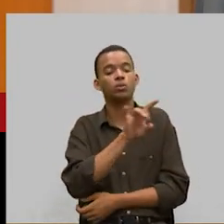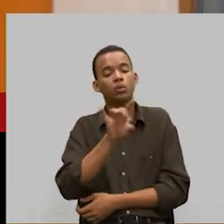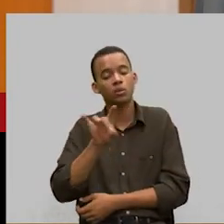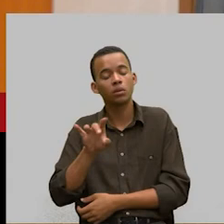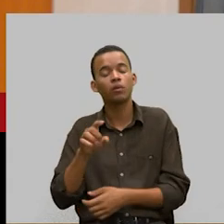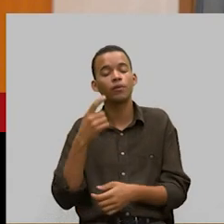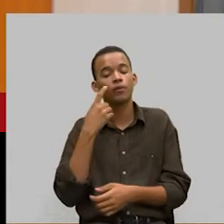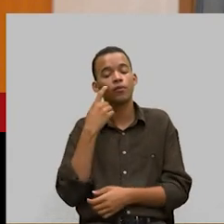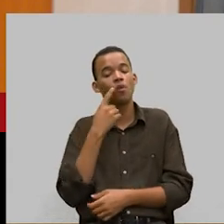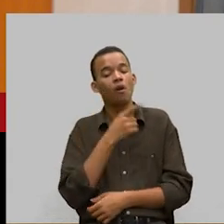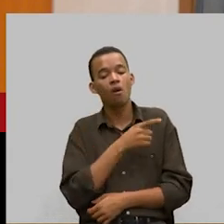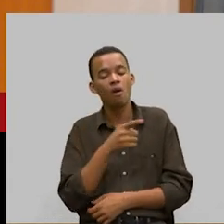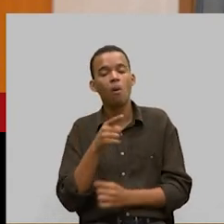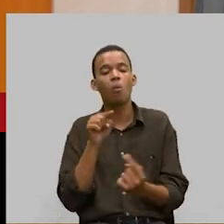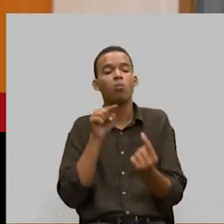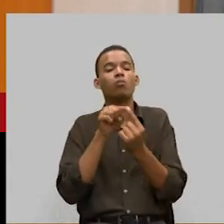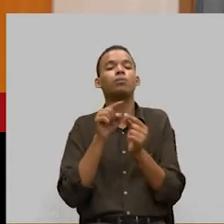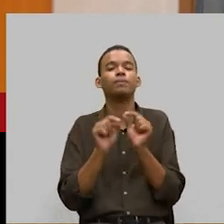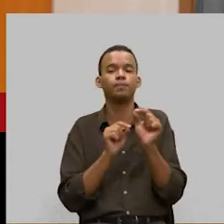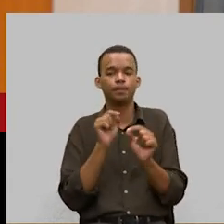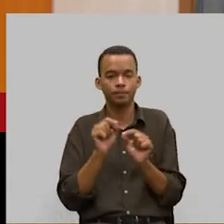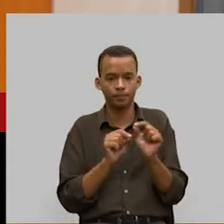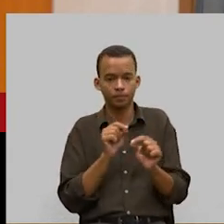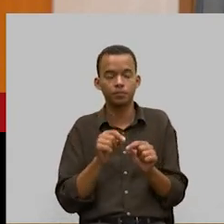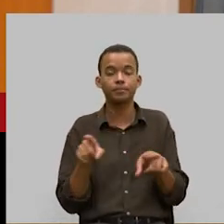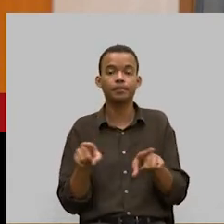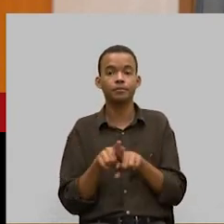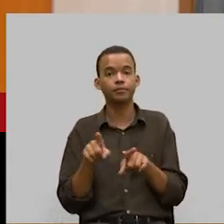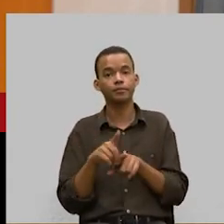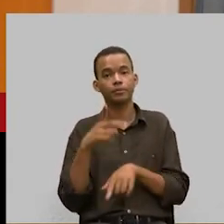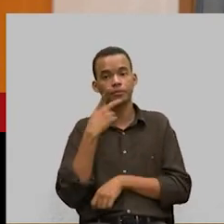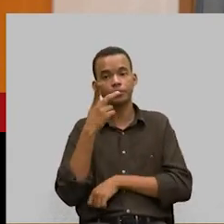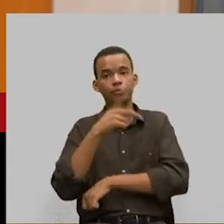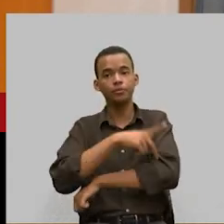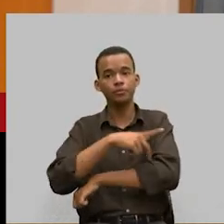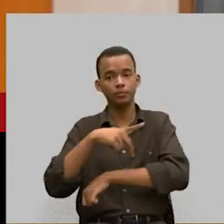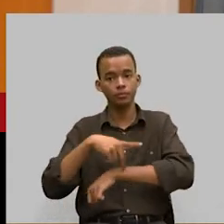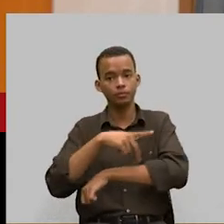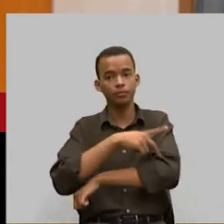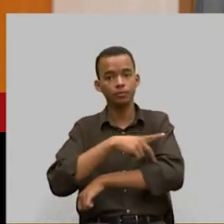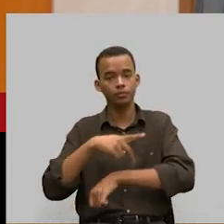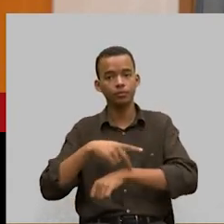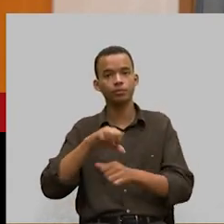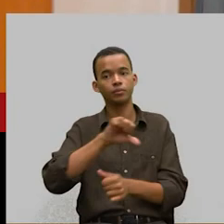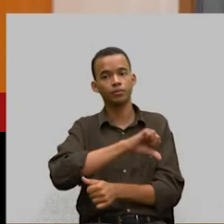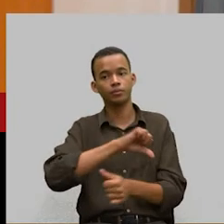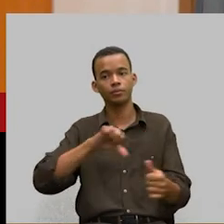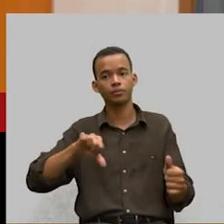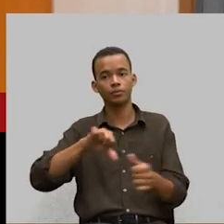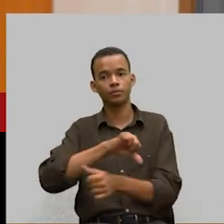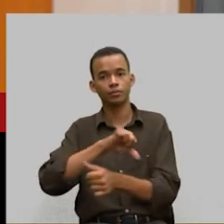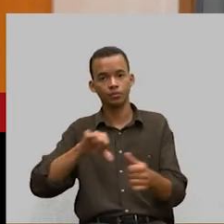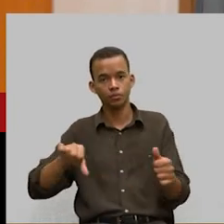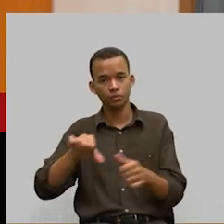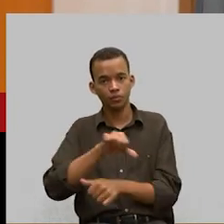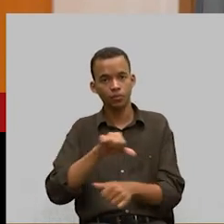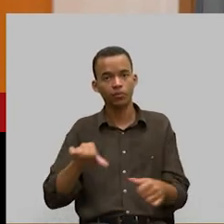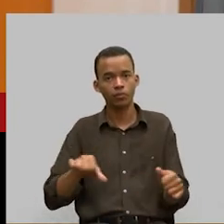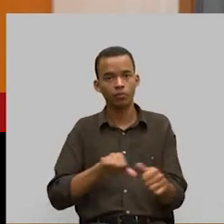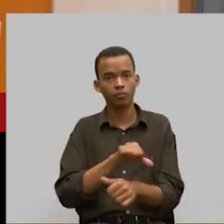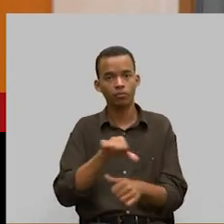objetivo e também falar que a pedagogia eh da alternância ela é tipo assim